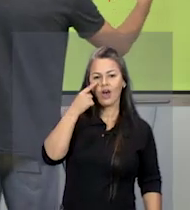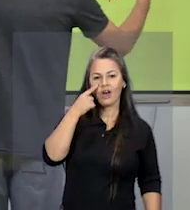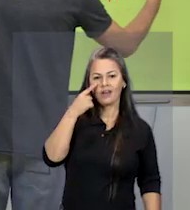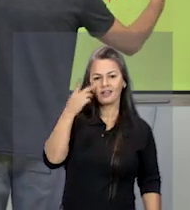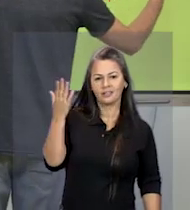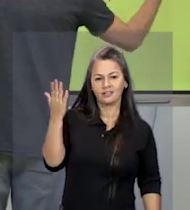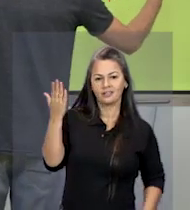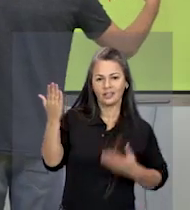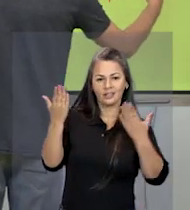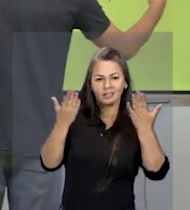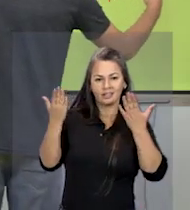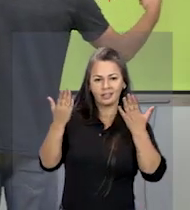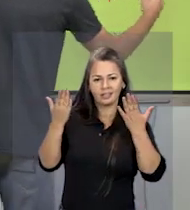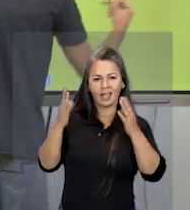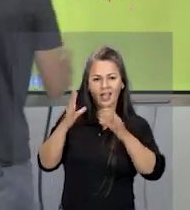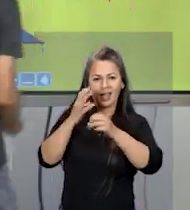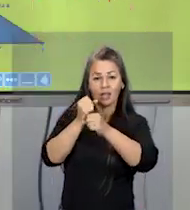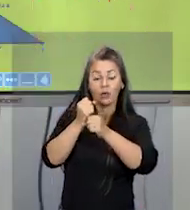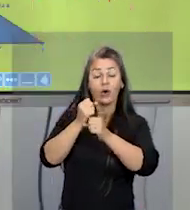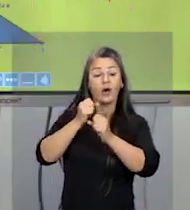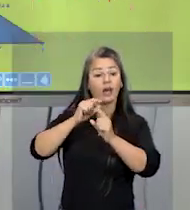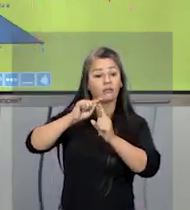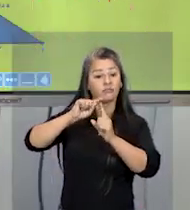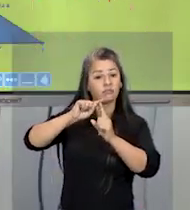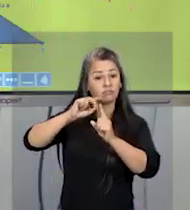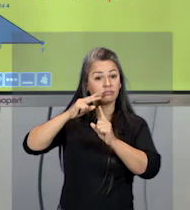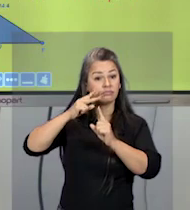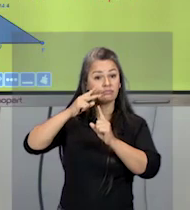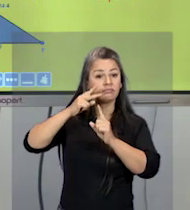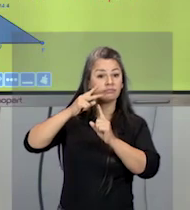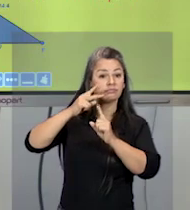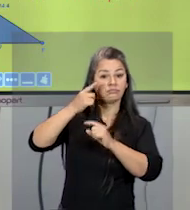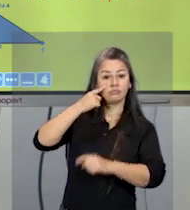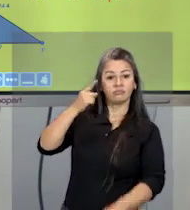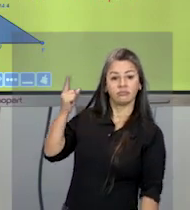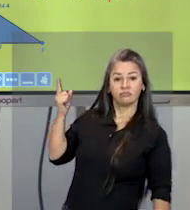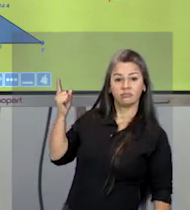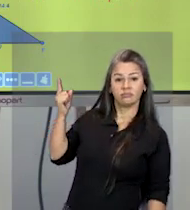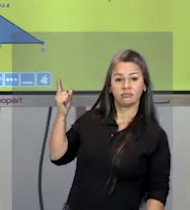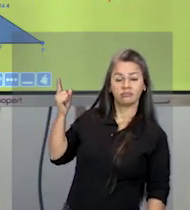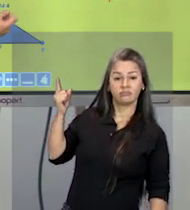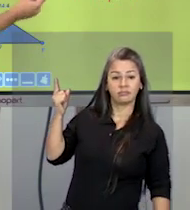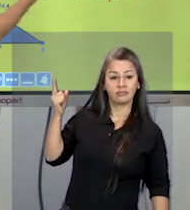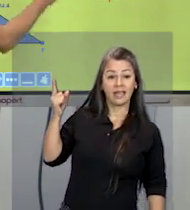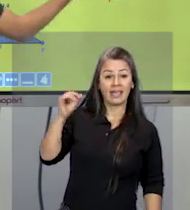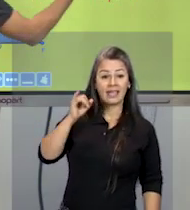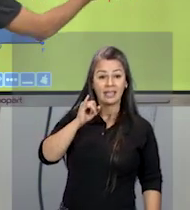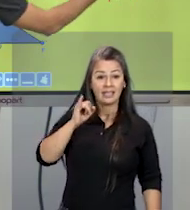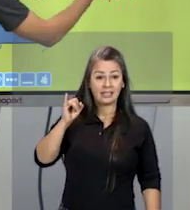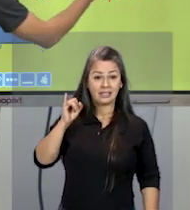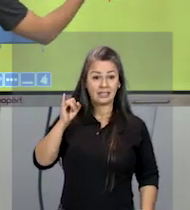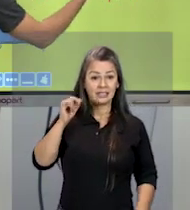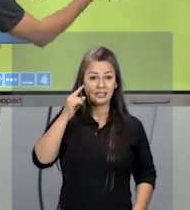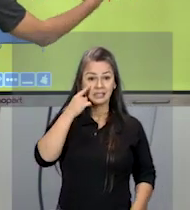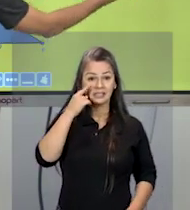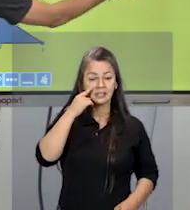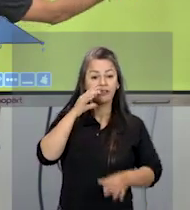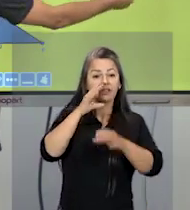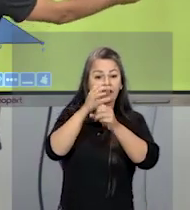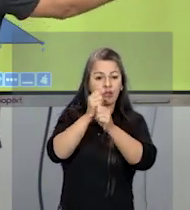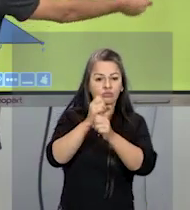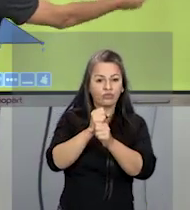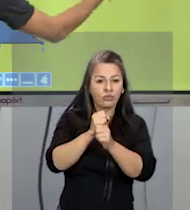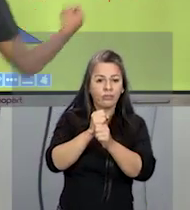relações são iguais a 1/2. Certo? Se todas as relações, se você fizer o cálculo